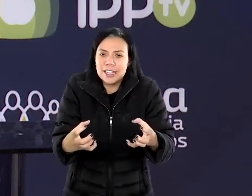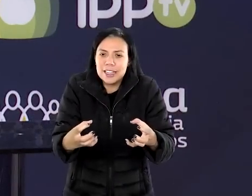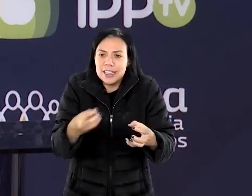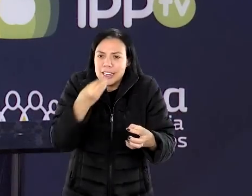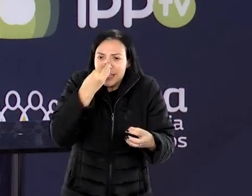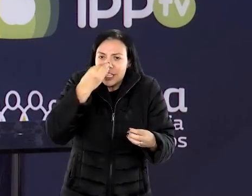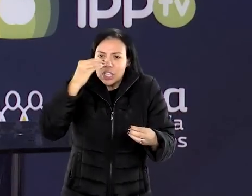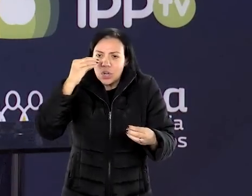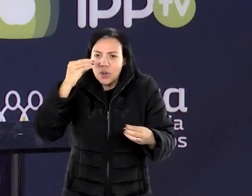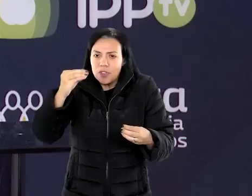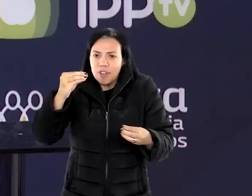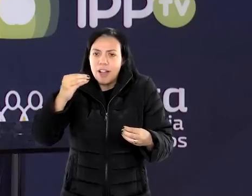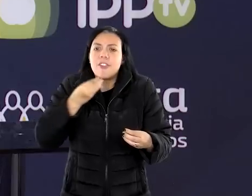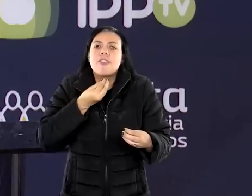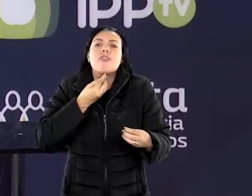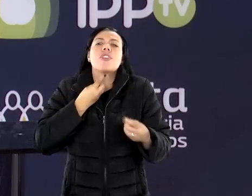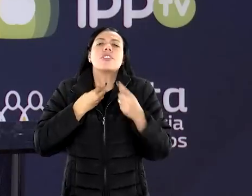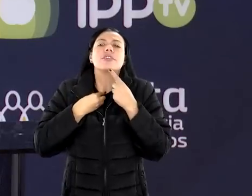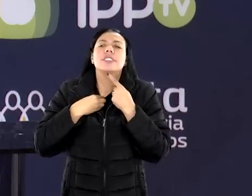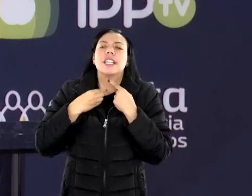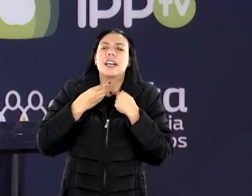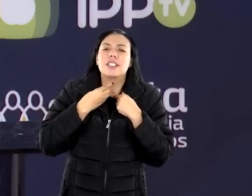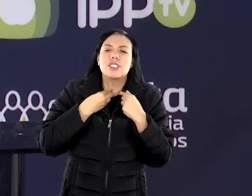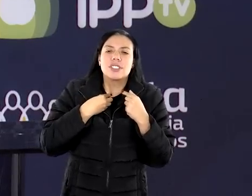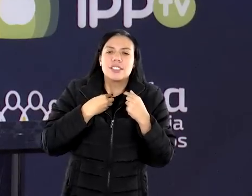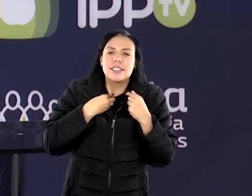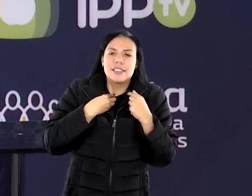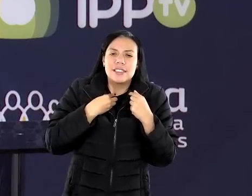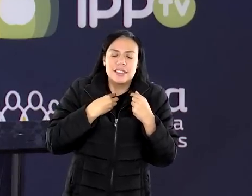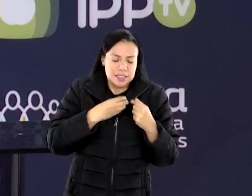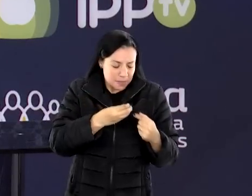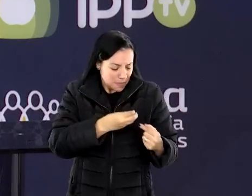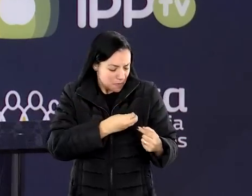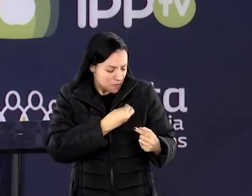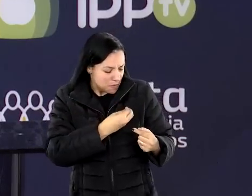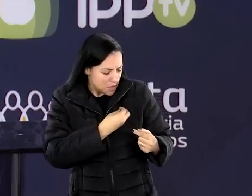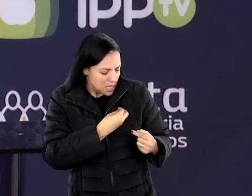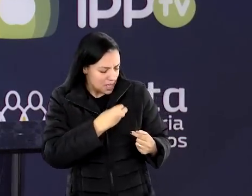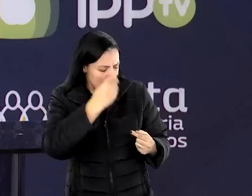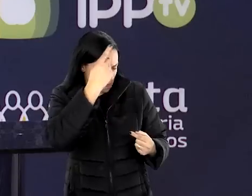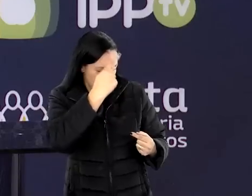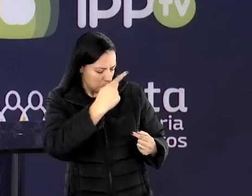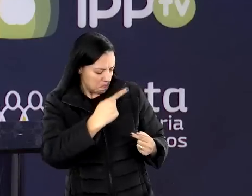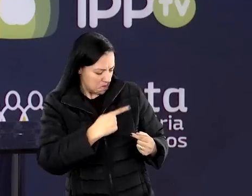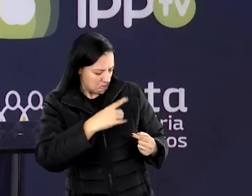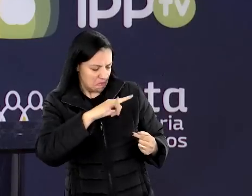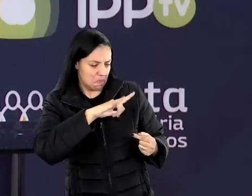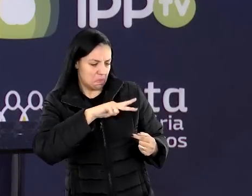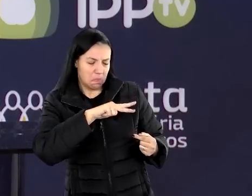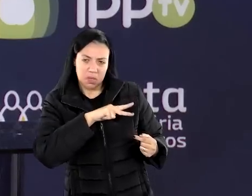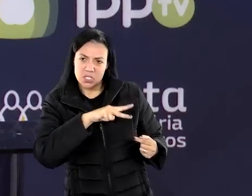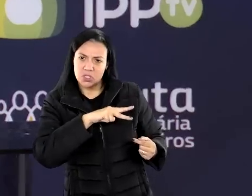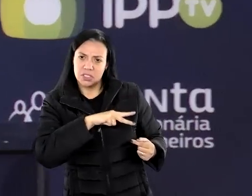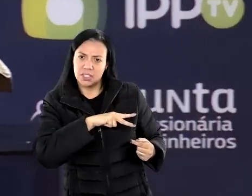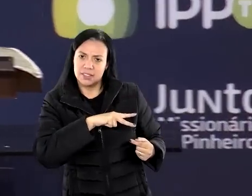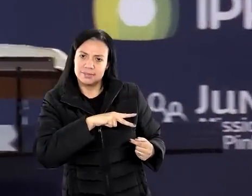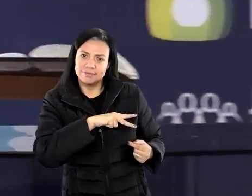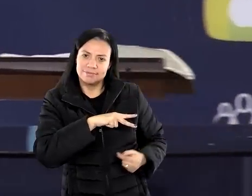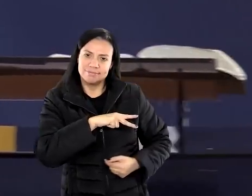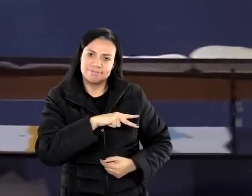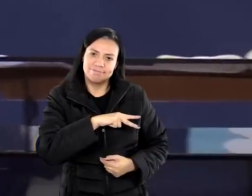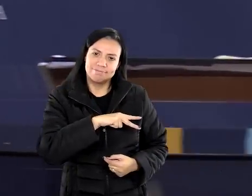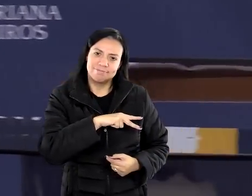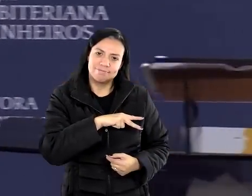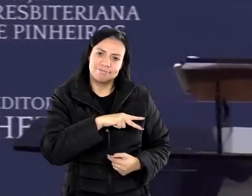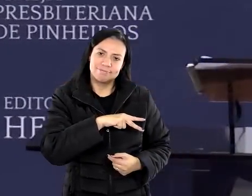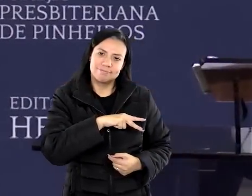É considerar-se morto para o pecado, prazeres e deleites. E aí, para fechar o pensamento do príncipe,